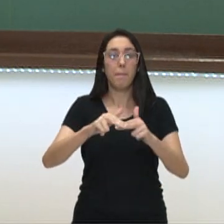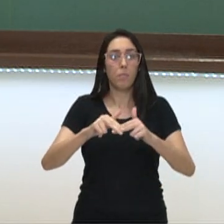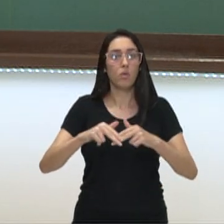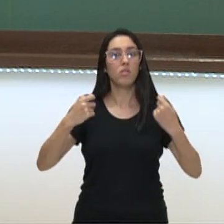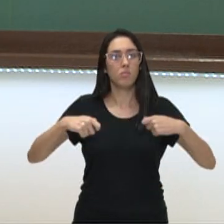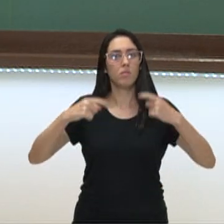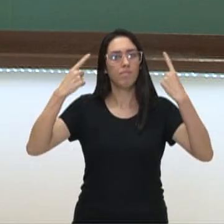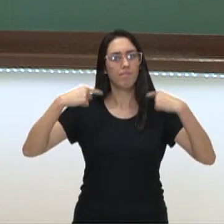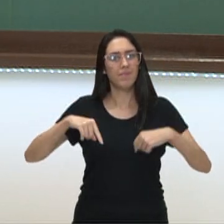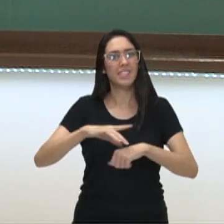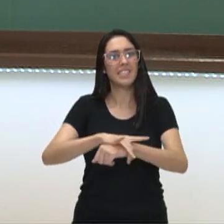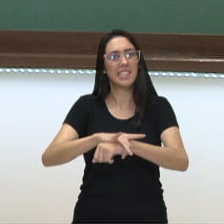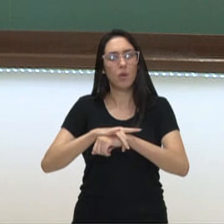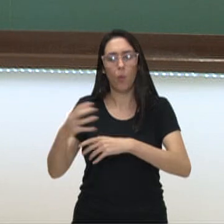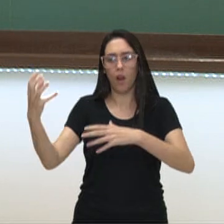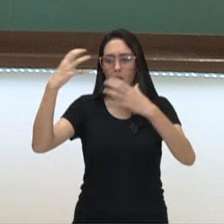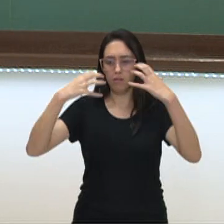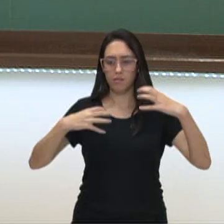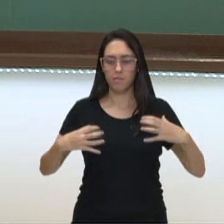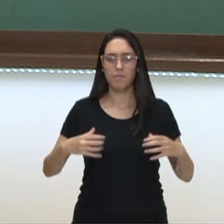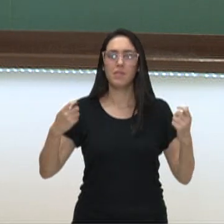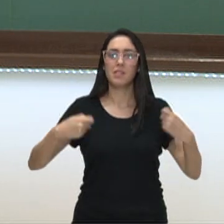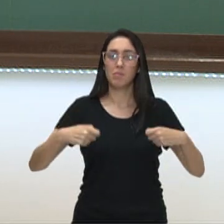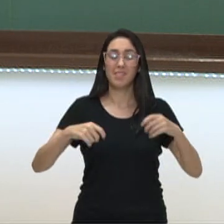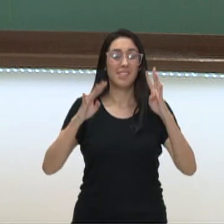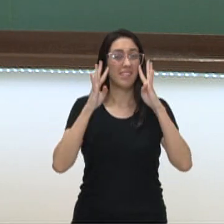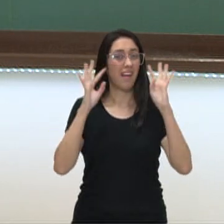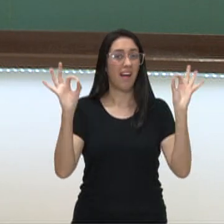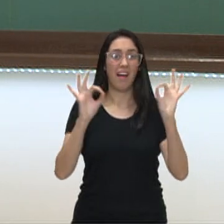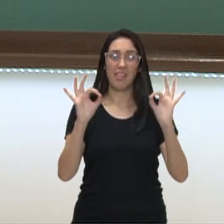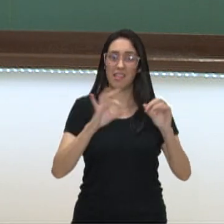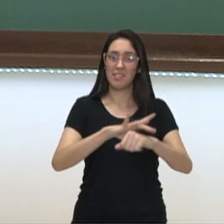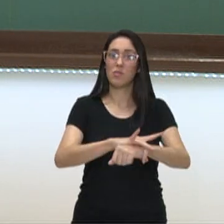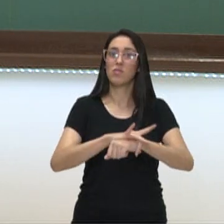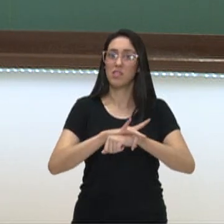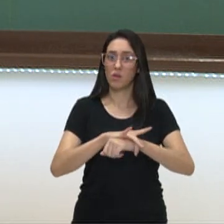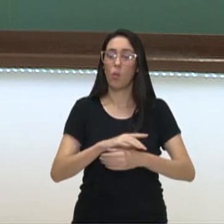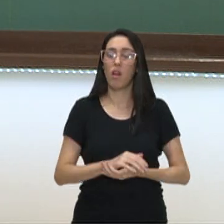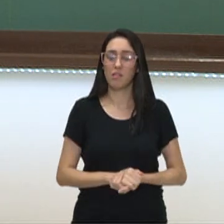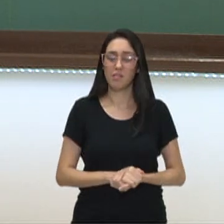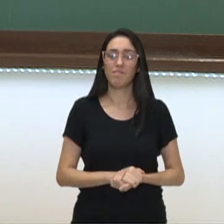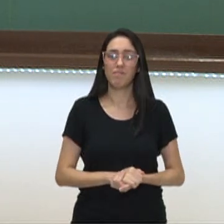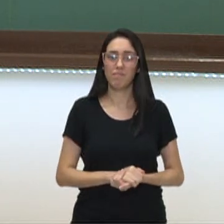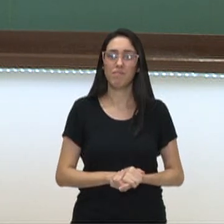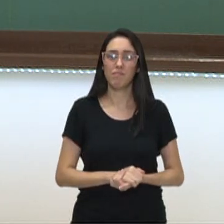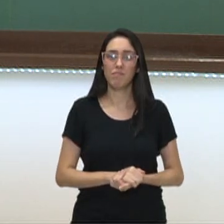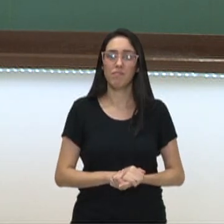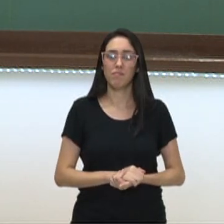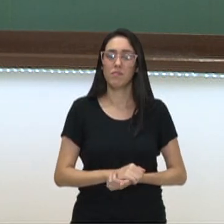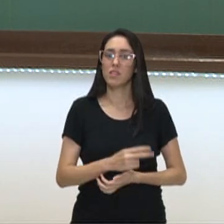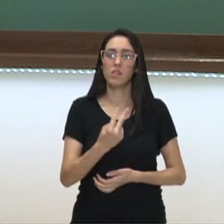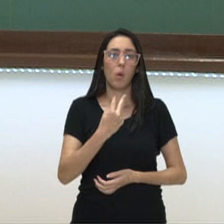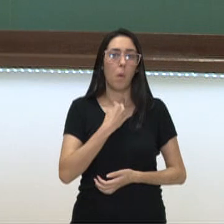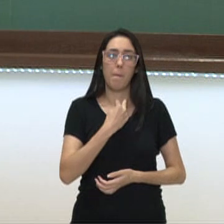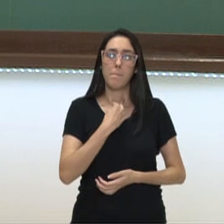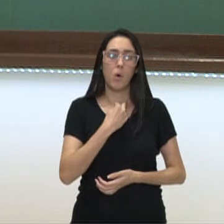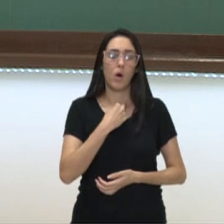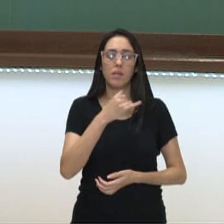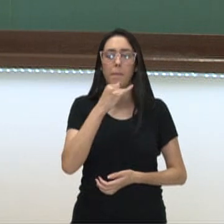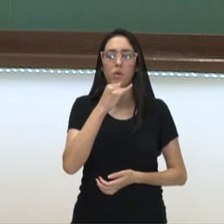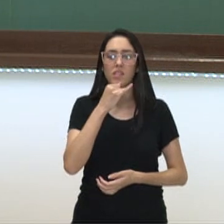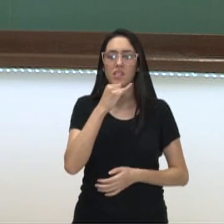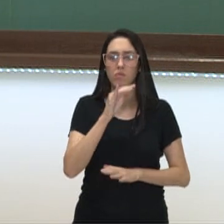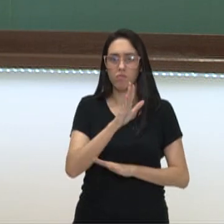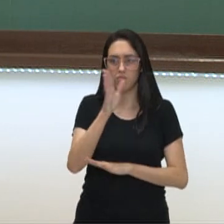que atentar muito a essa questão da segurança. Não podemos, numa atividade de